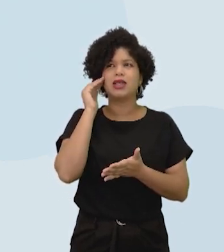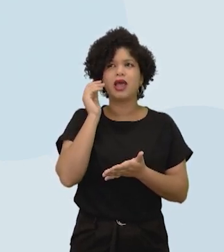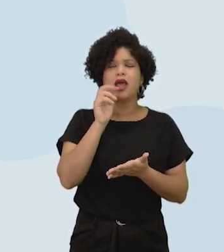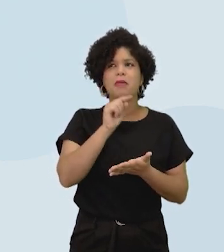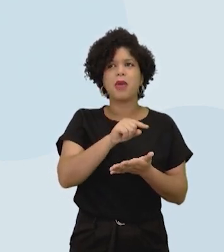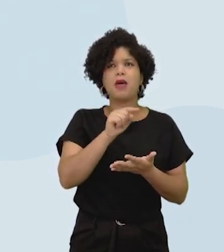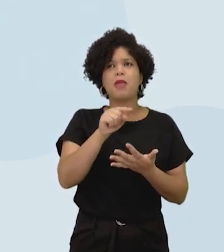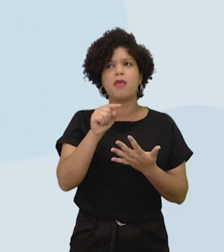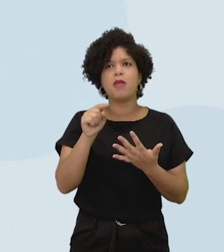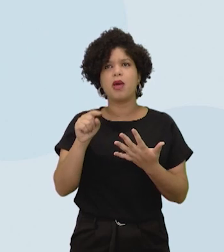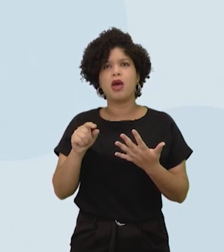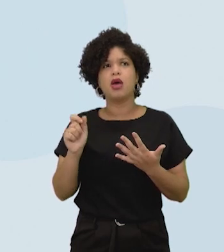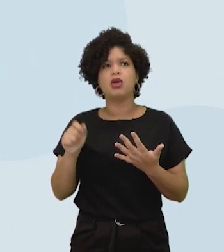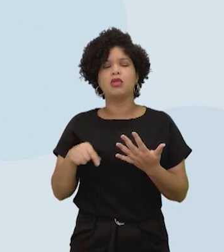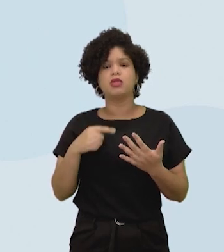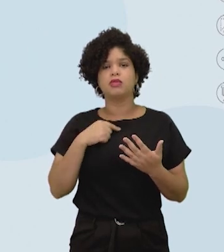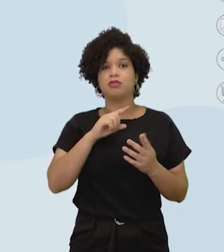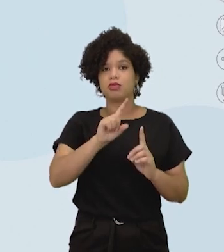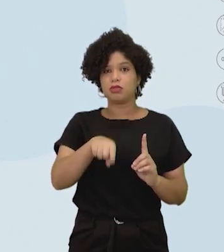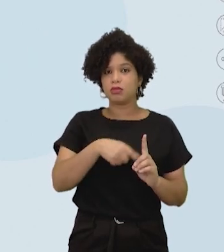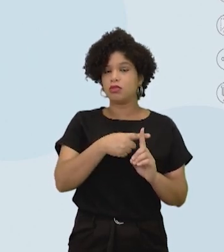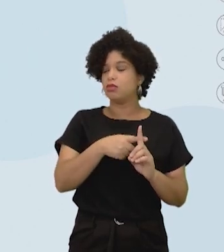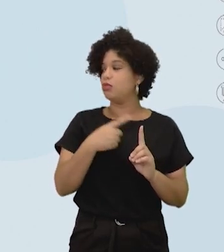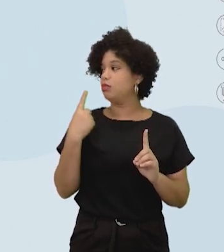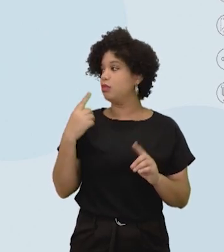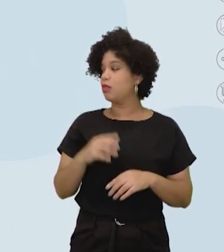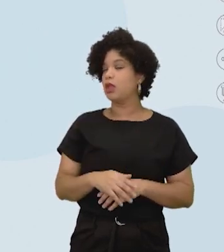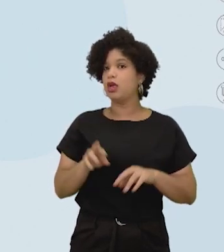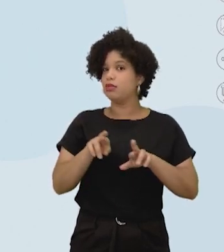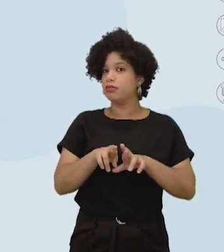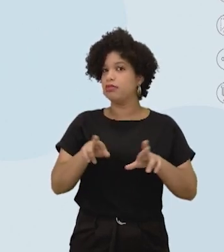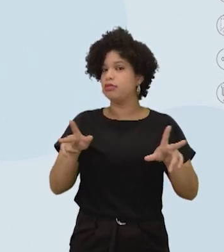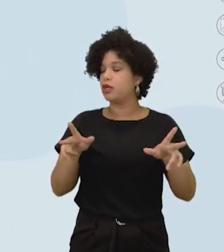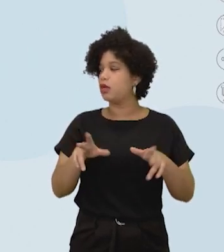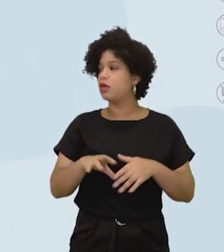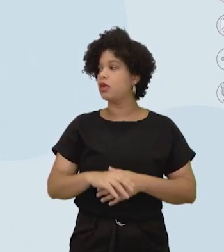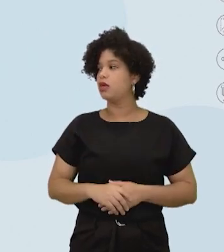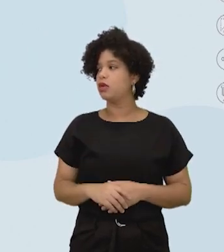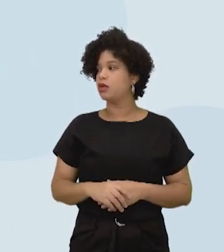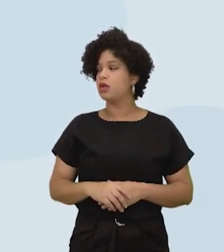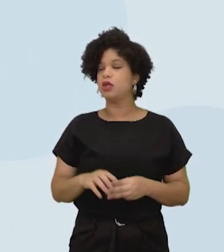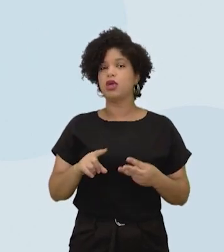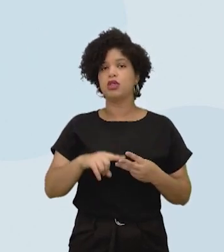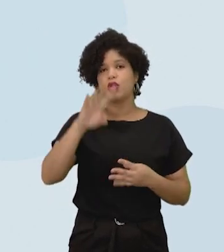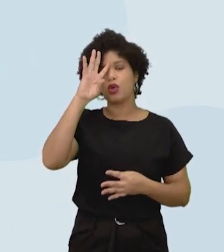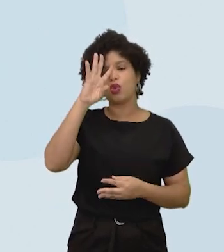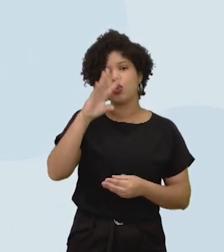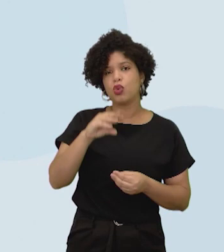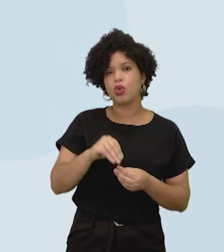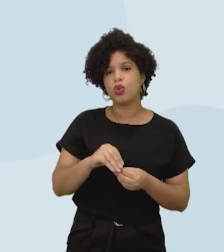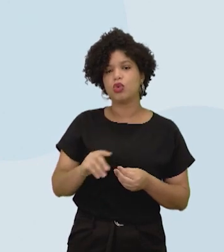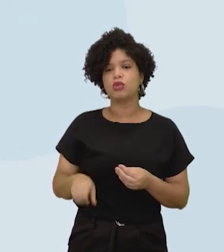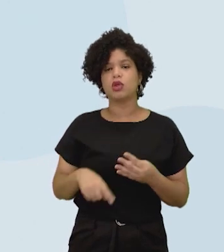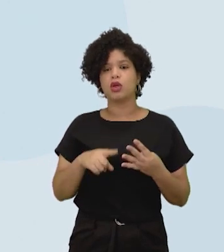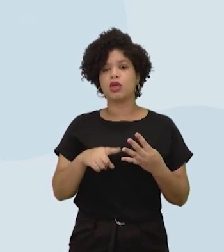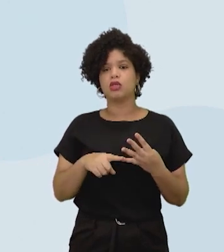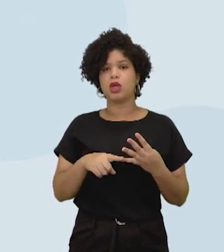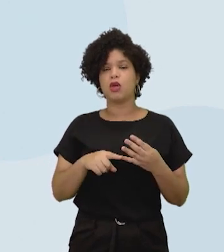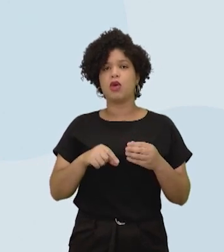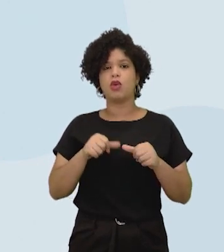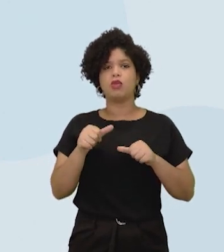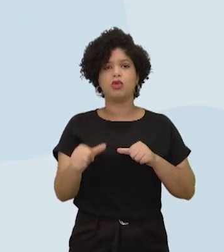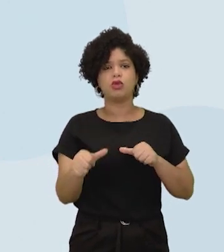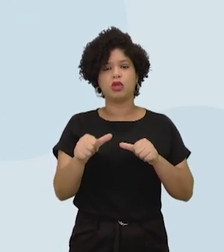tais como de adição, olha lá, ó, de adversidade, de conclusão, de alternância